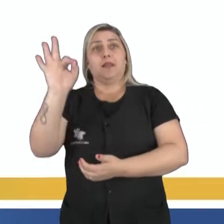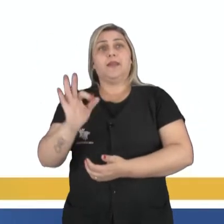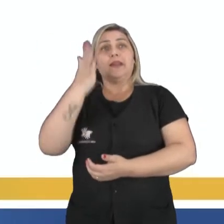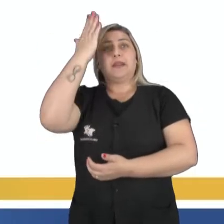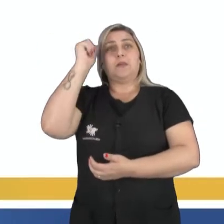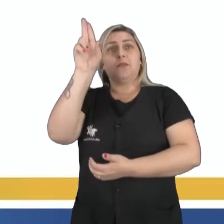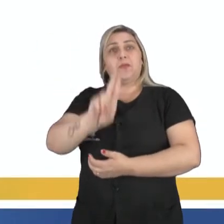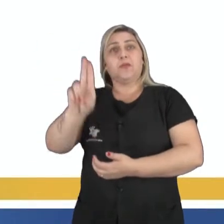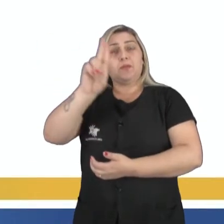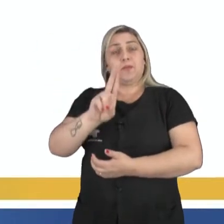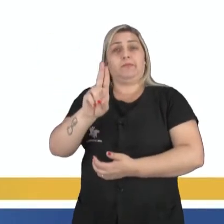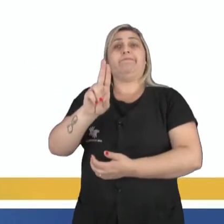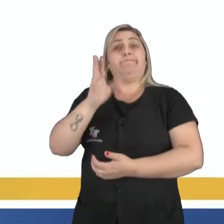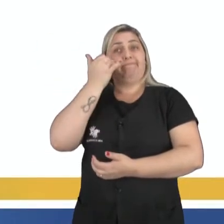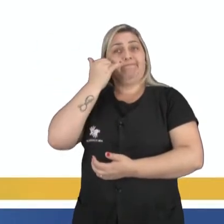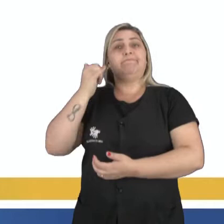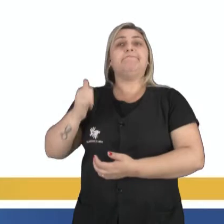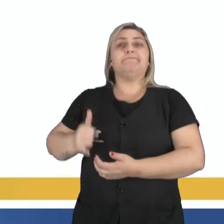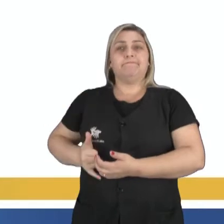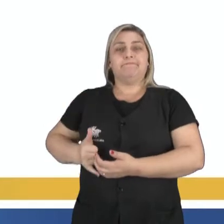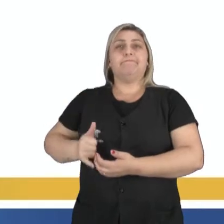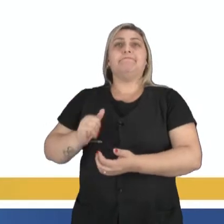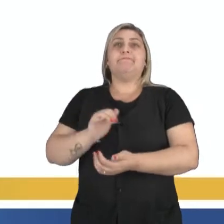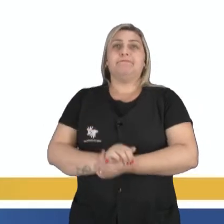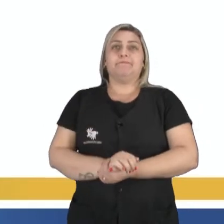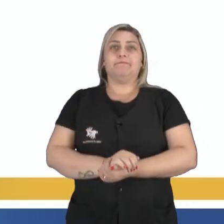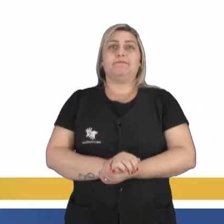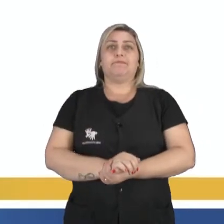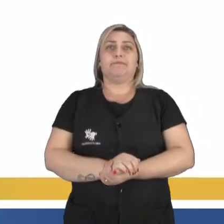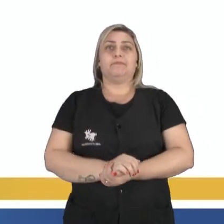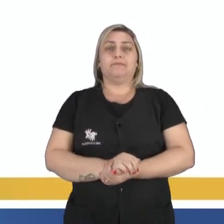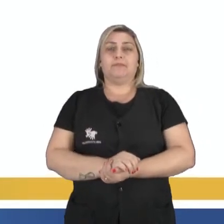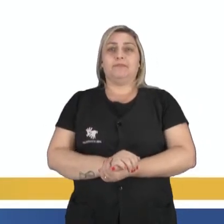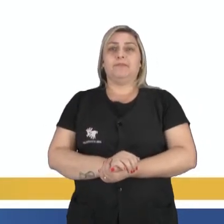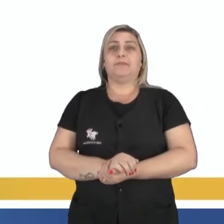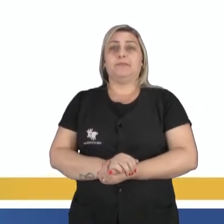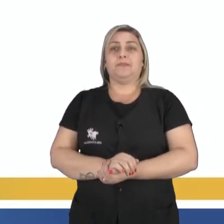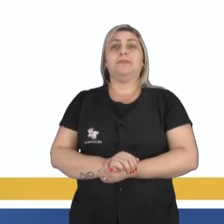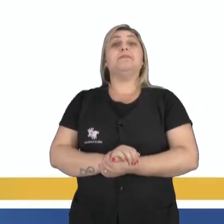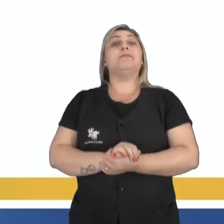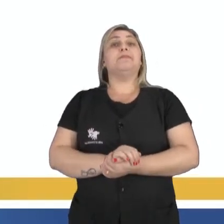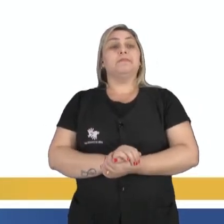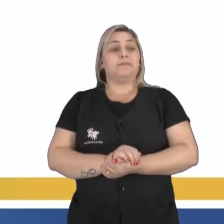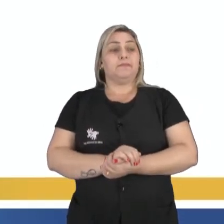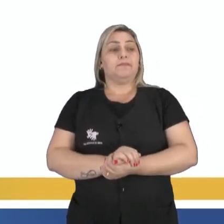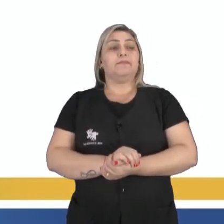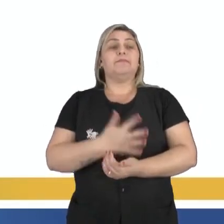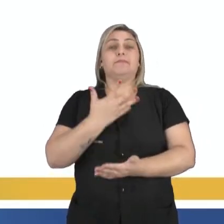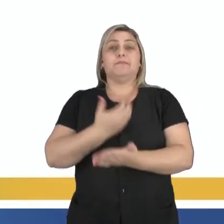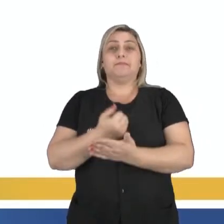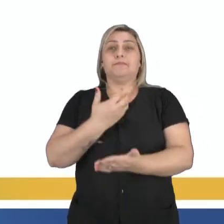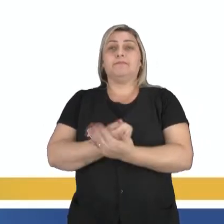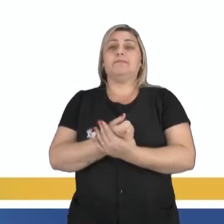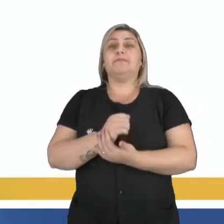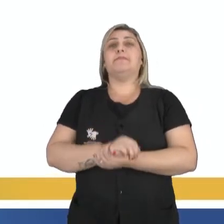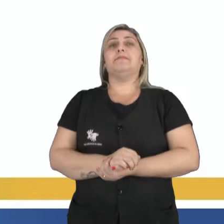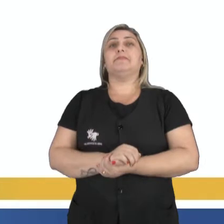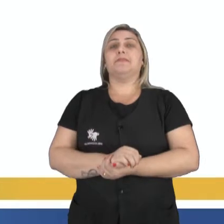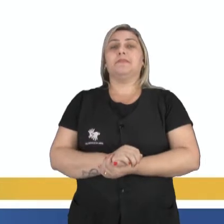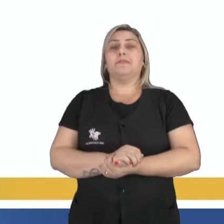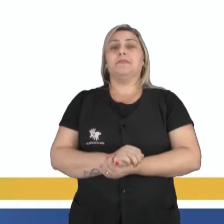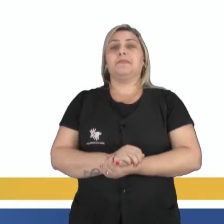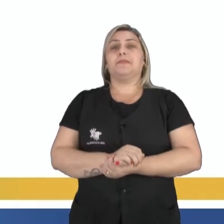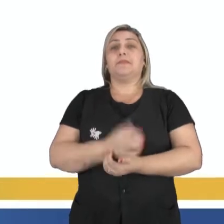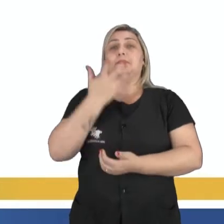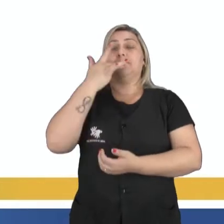57% sabem utilizar pelo menos um aplicativo do smartphone, que por sinal, boa parte desses